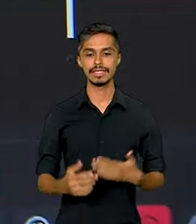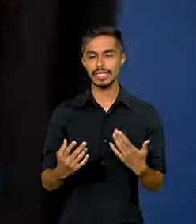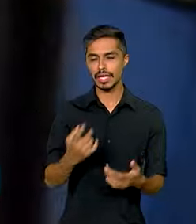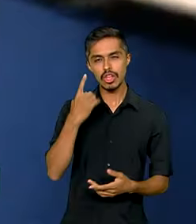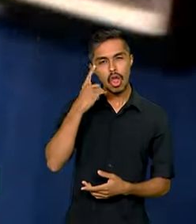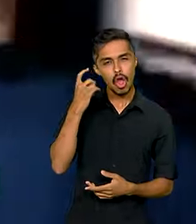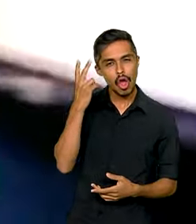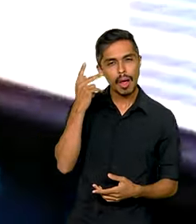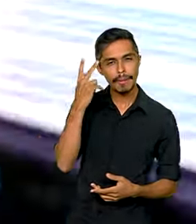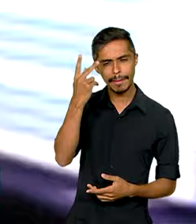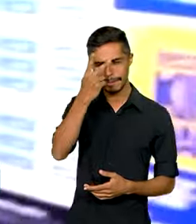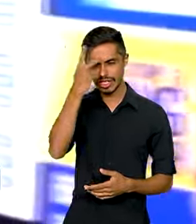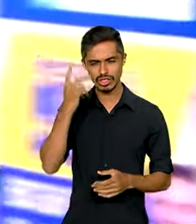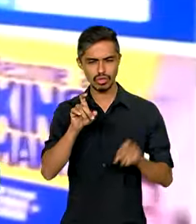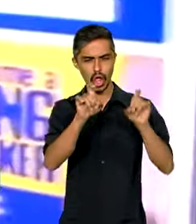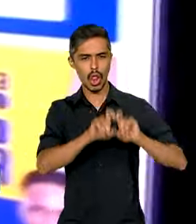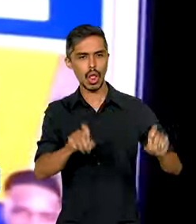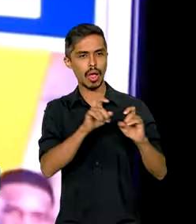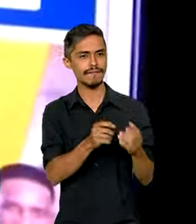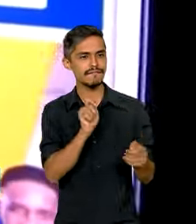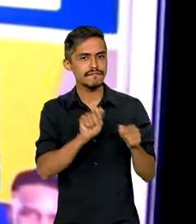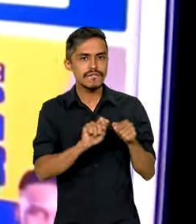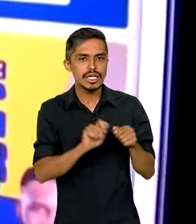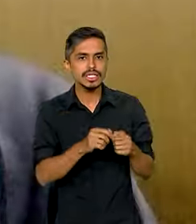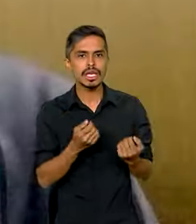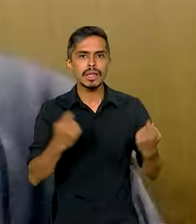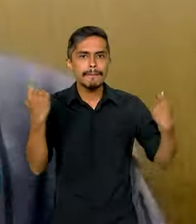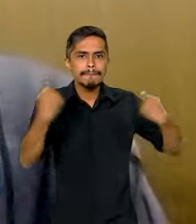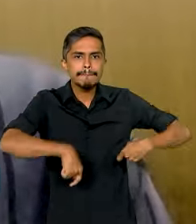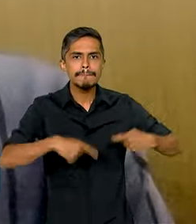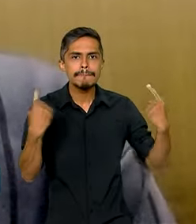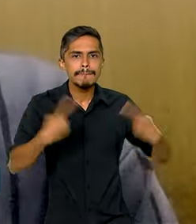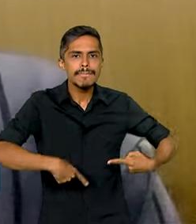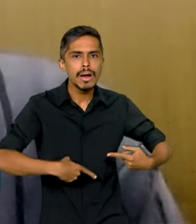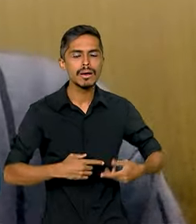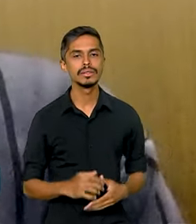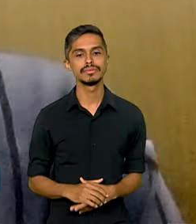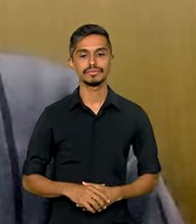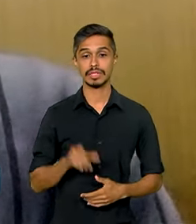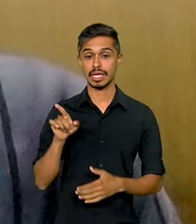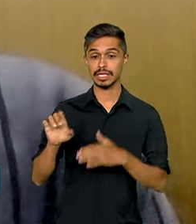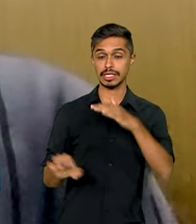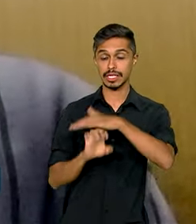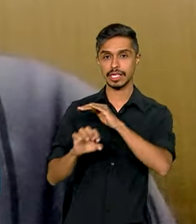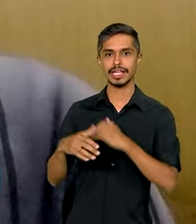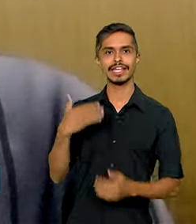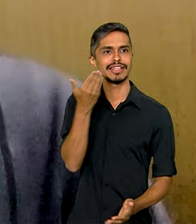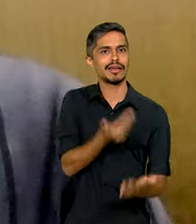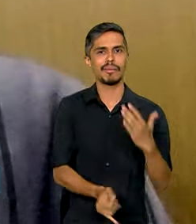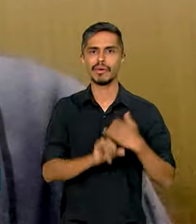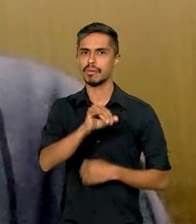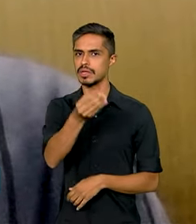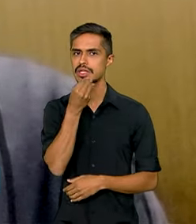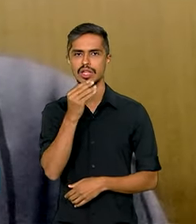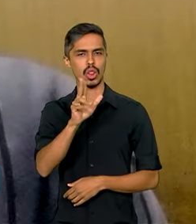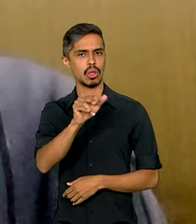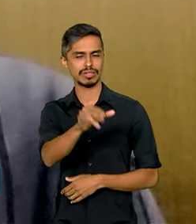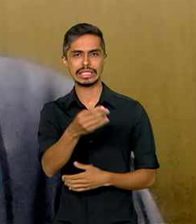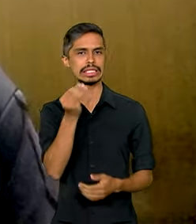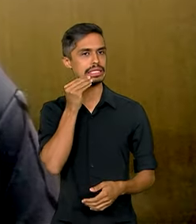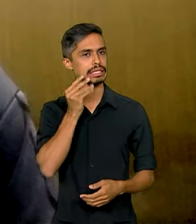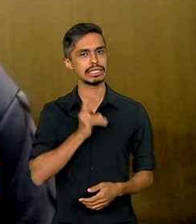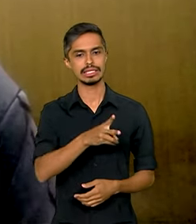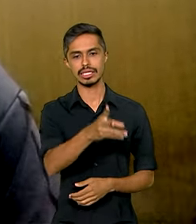gente em frente ao computador fazendo suas apostas esse empresário não perde a chance de tentar a